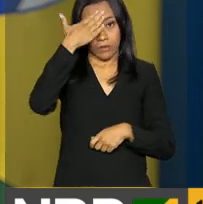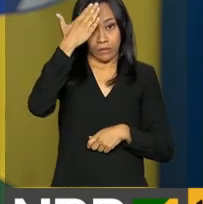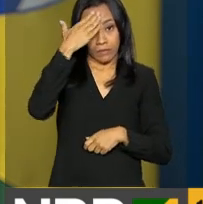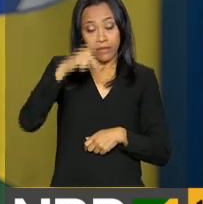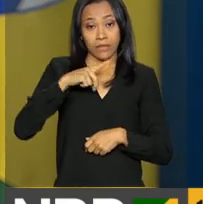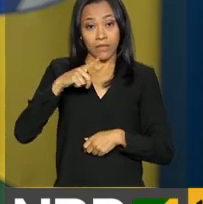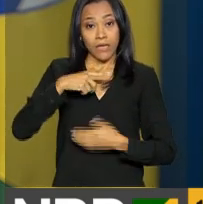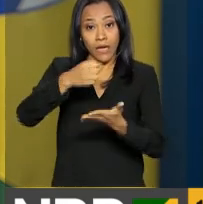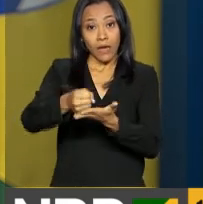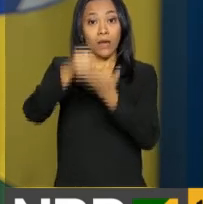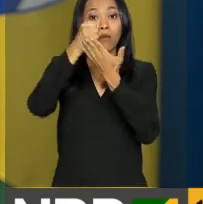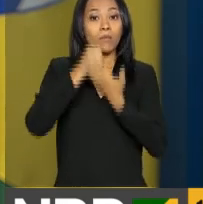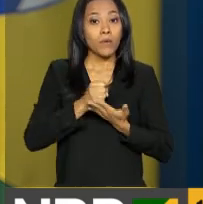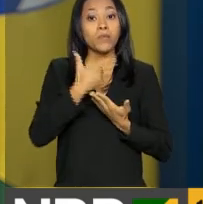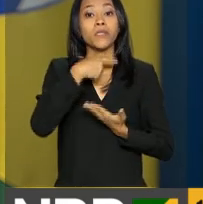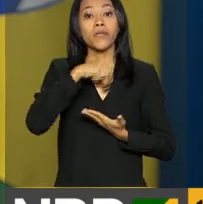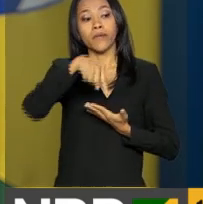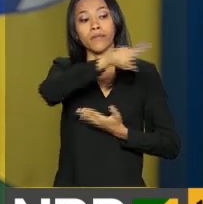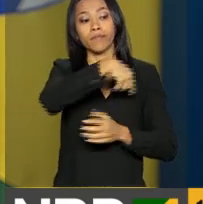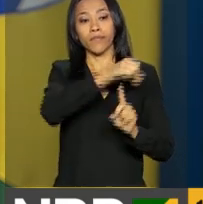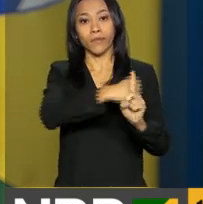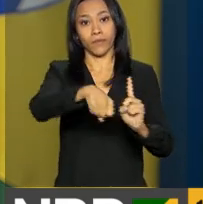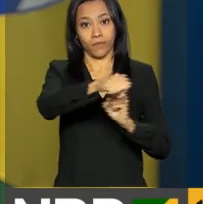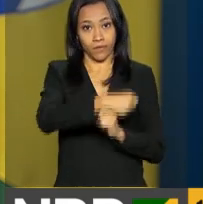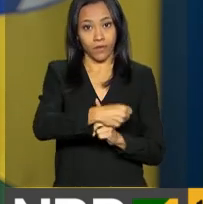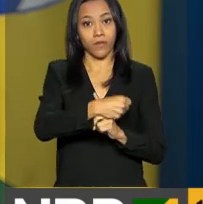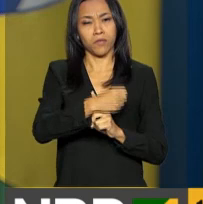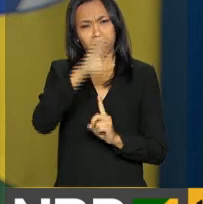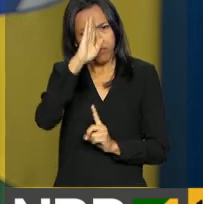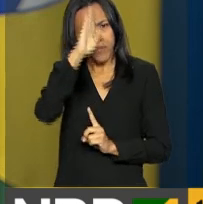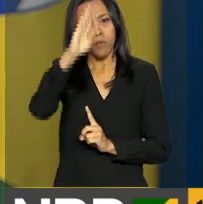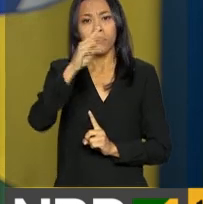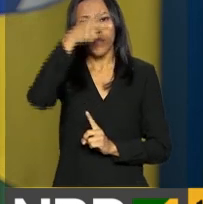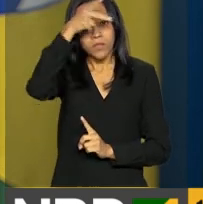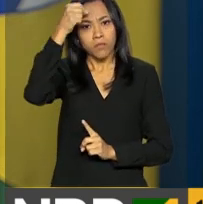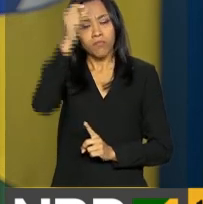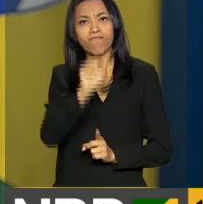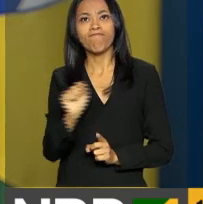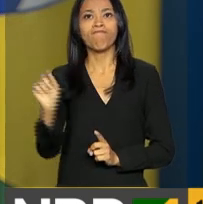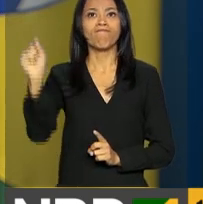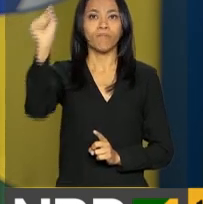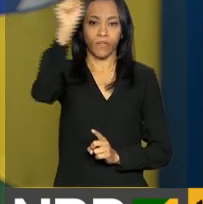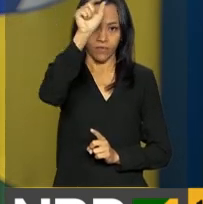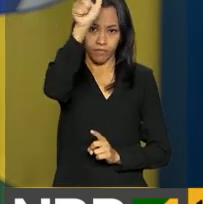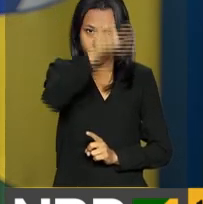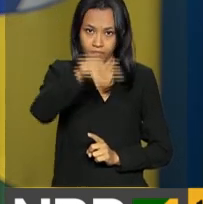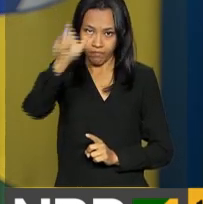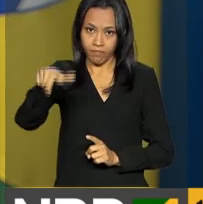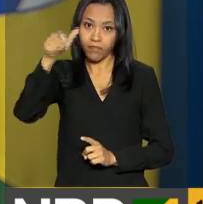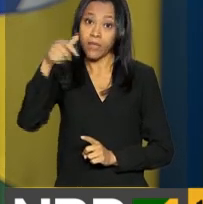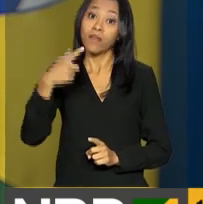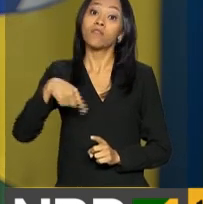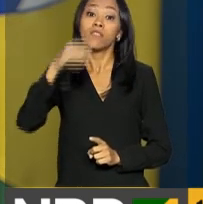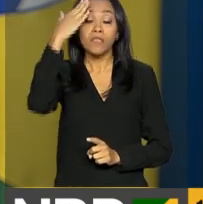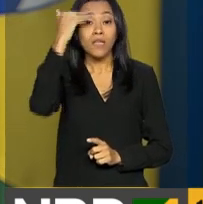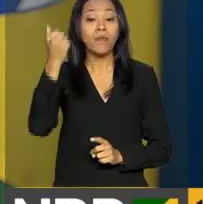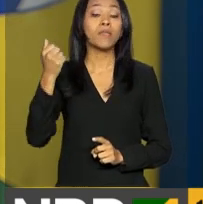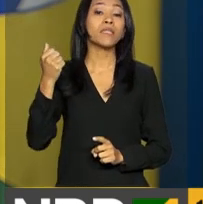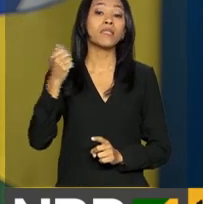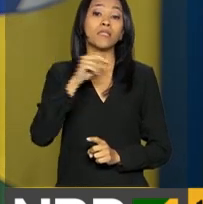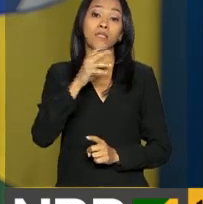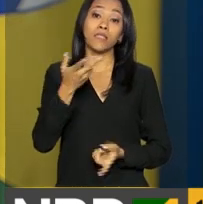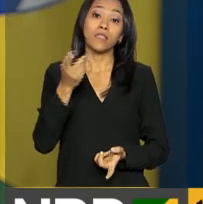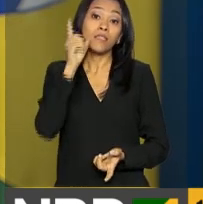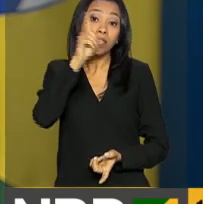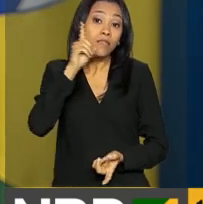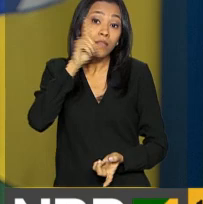apoio da população, particularmente dos prefeitos, vocês sabem que o deputado senador tem muito contato com os prefeitos,